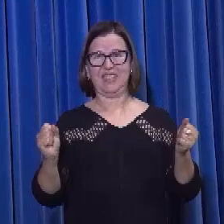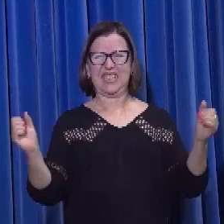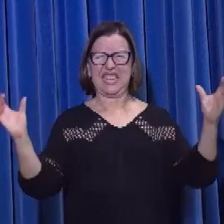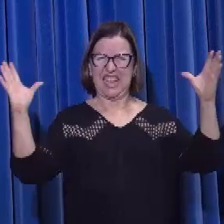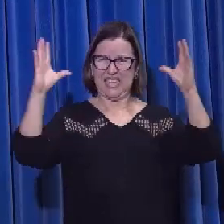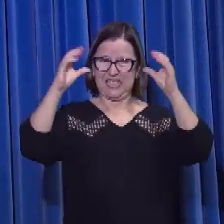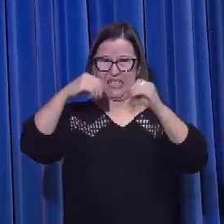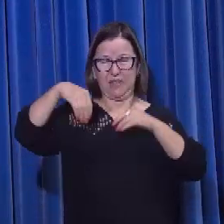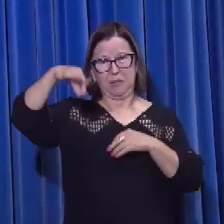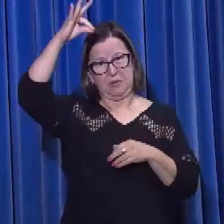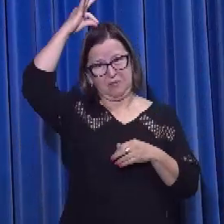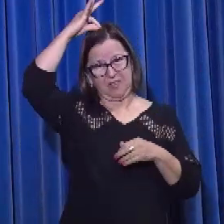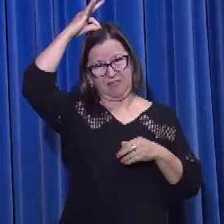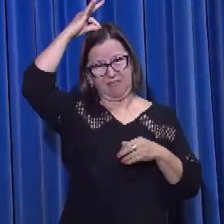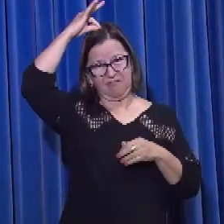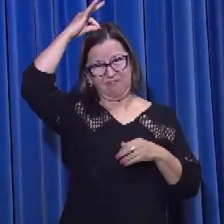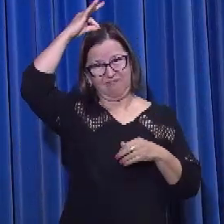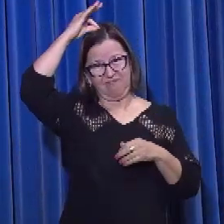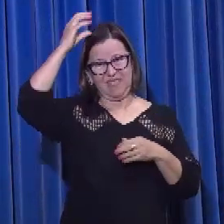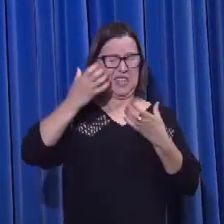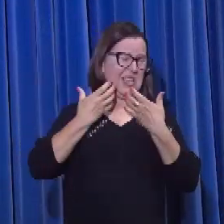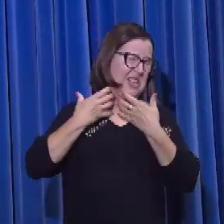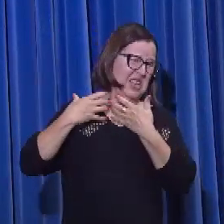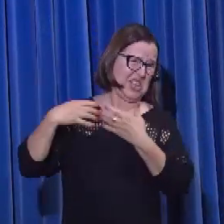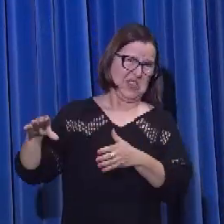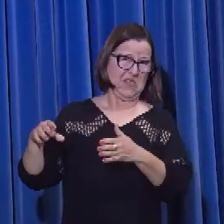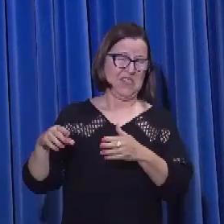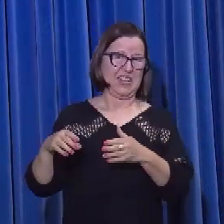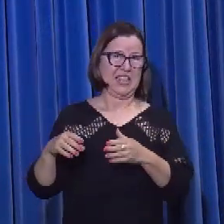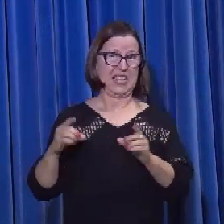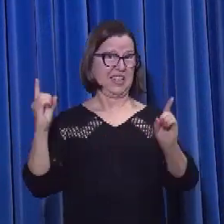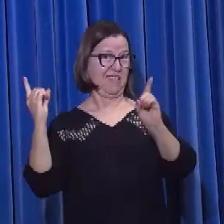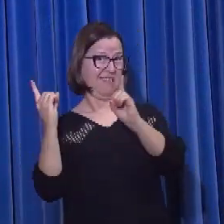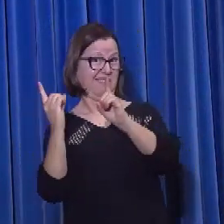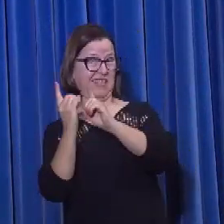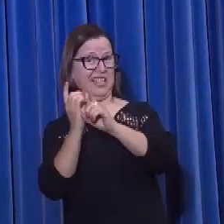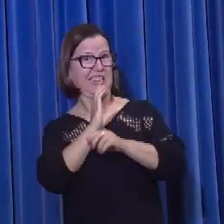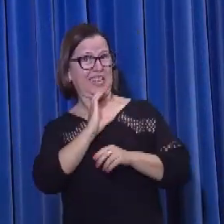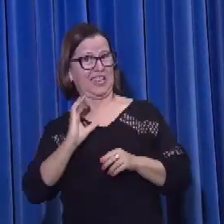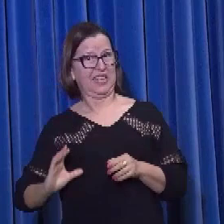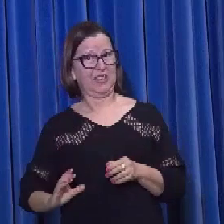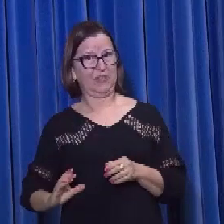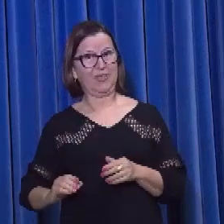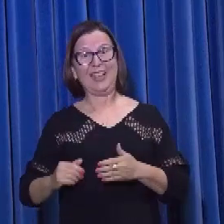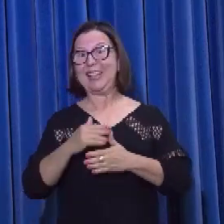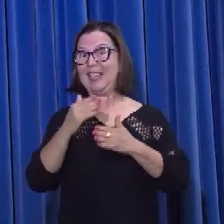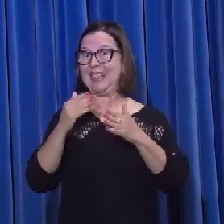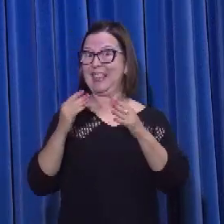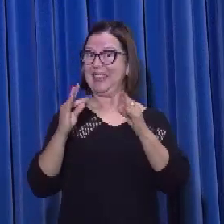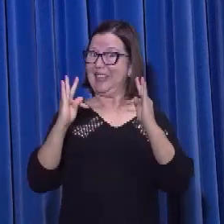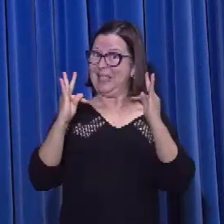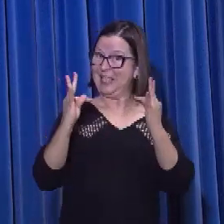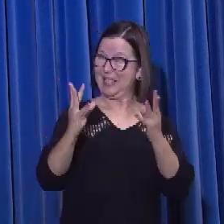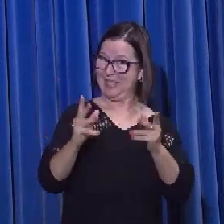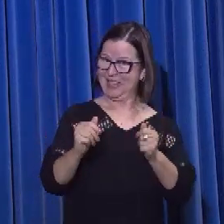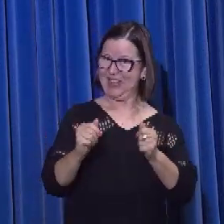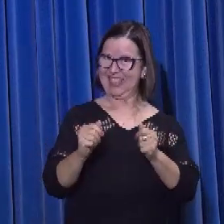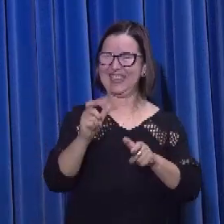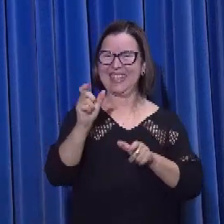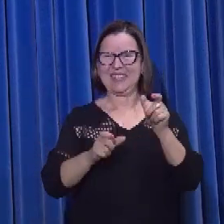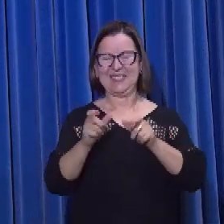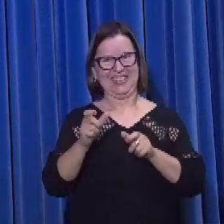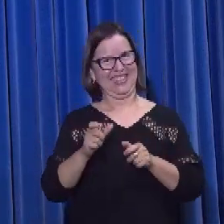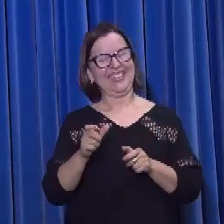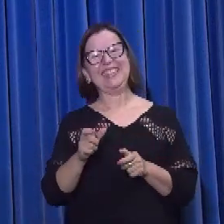vai querer vir a Cristo. E todos os que vêm a Cristo, vêm porque recebeu